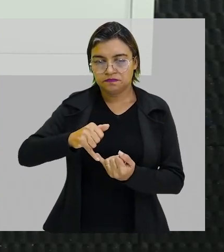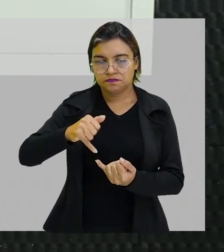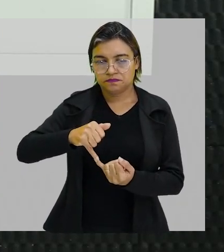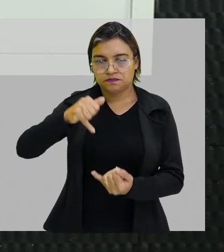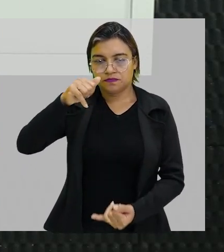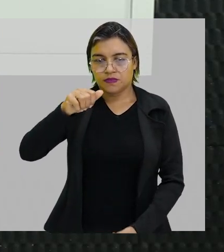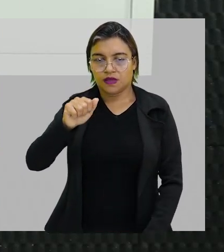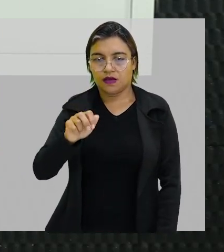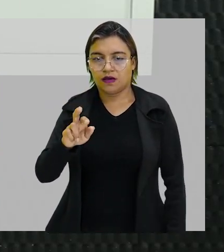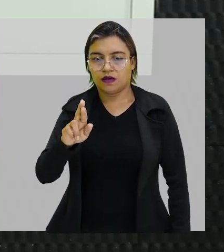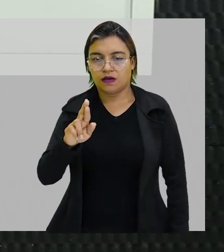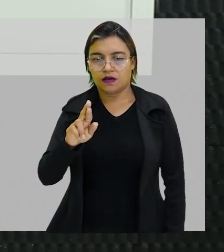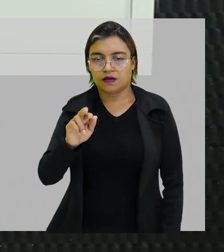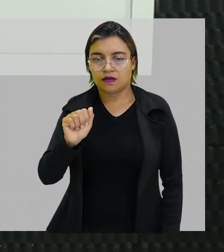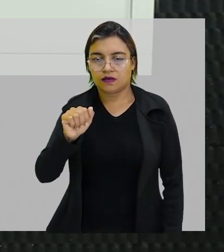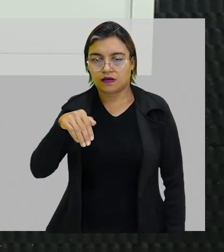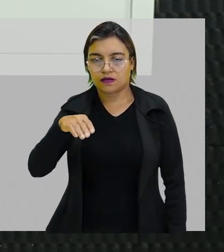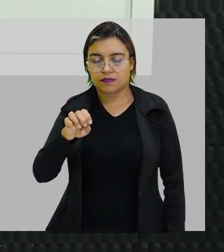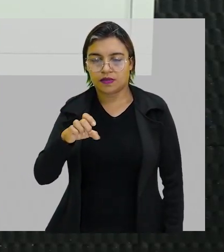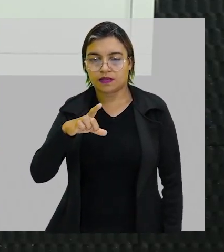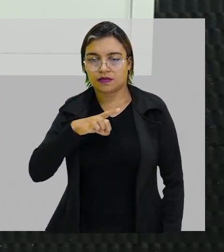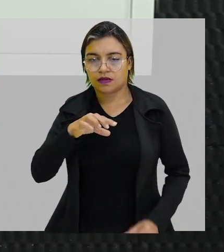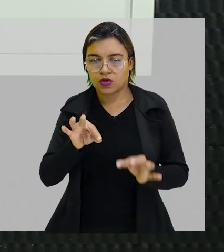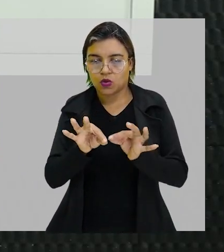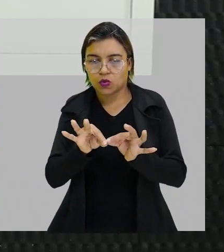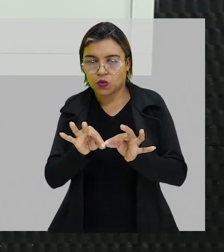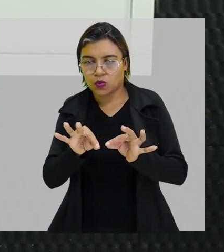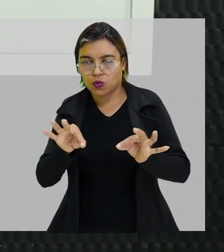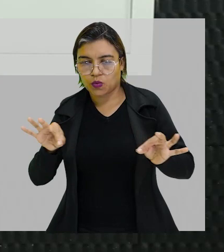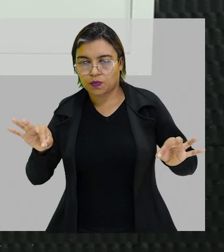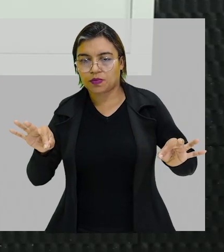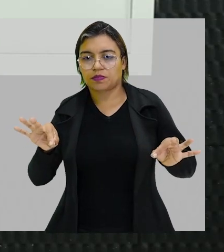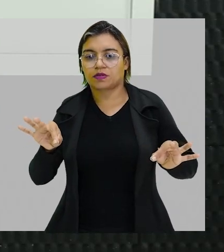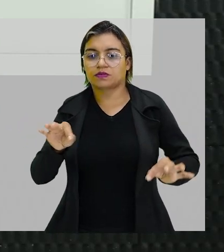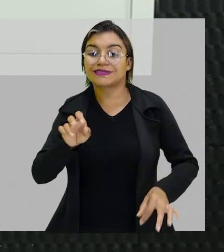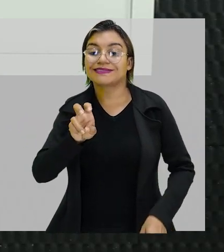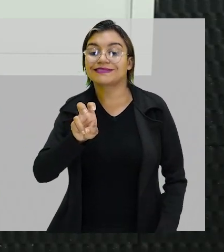tem comprimento de 5 centímetros. Ok?